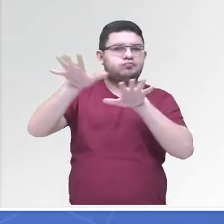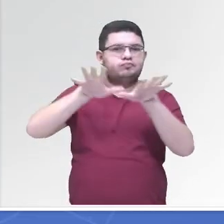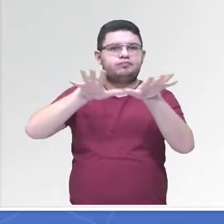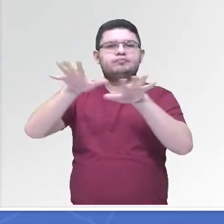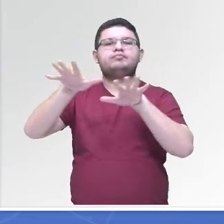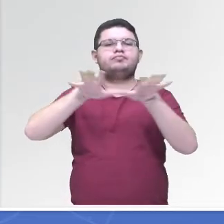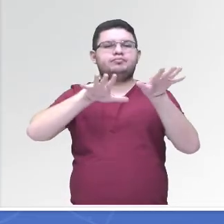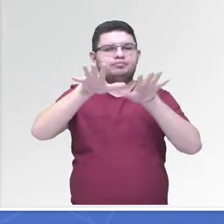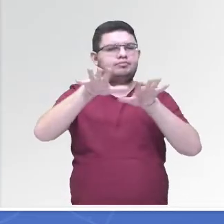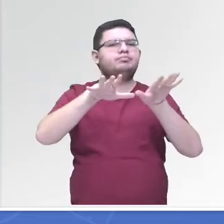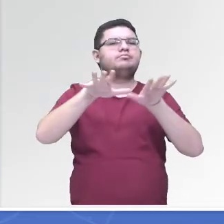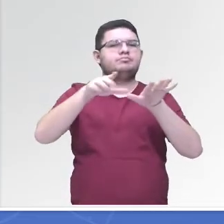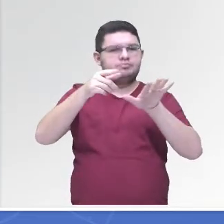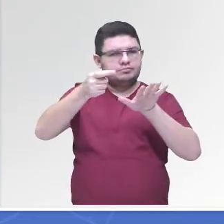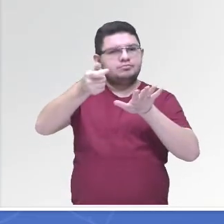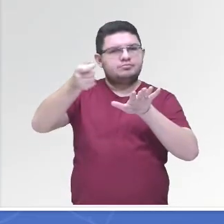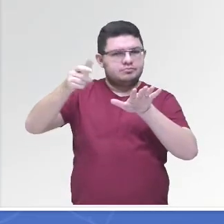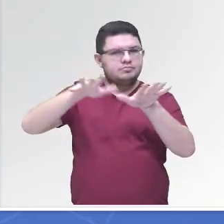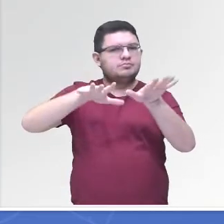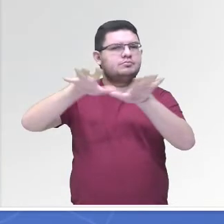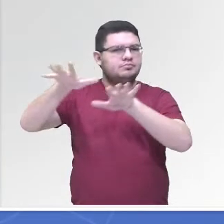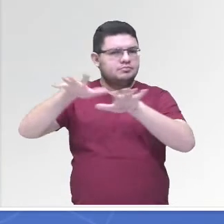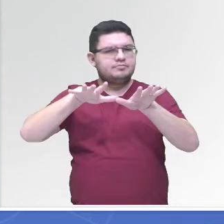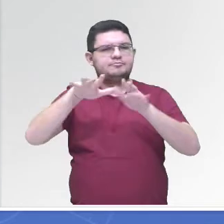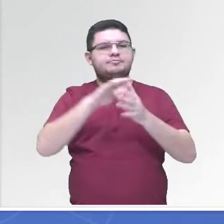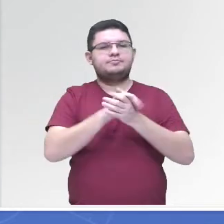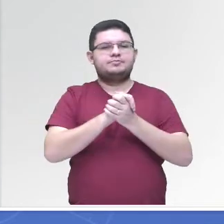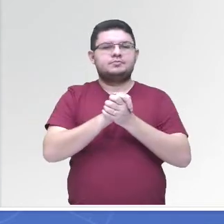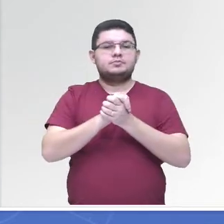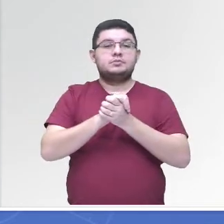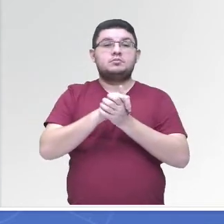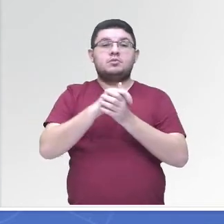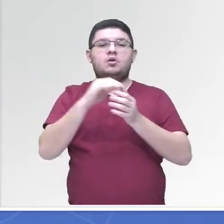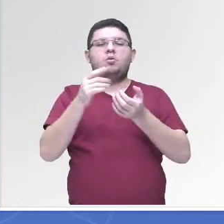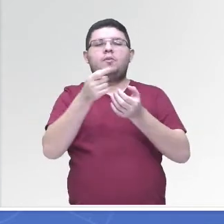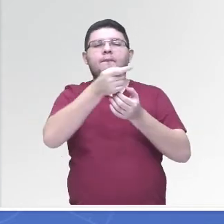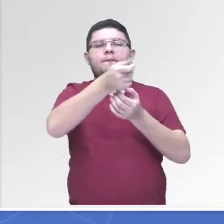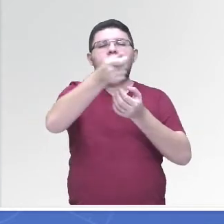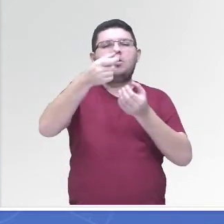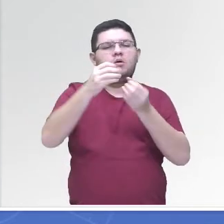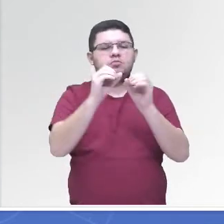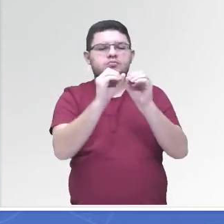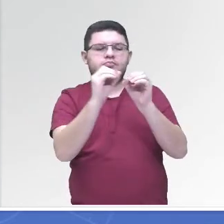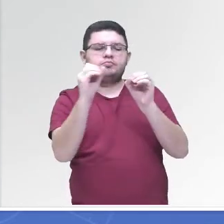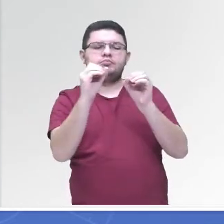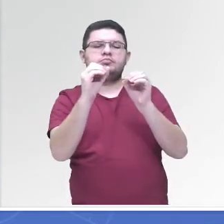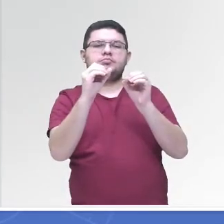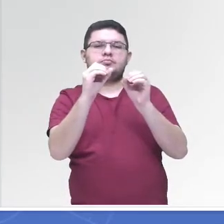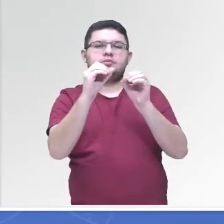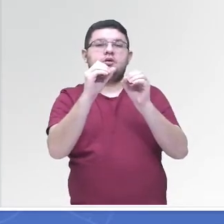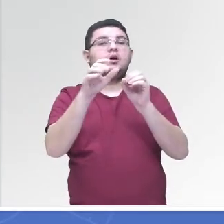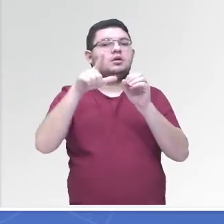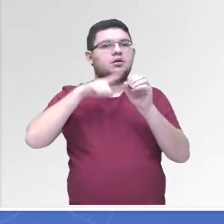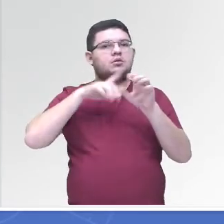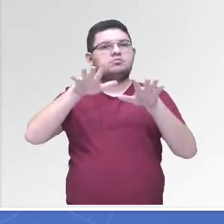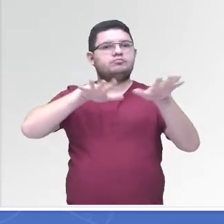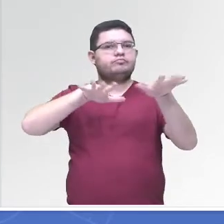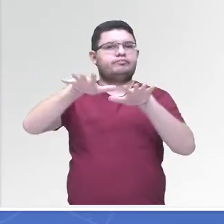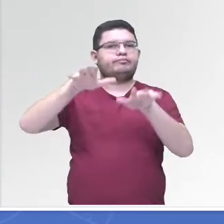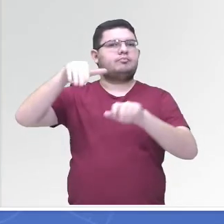As moléculas já apresentam uma menor união e uma maior agitação, tá?